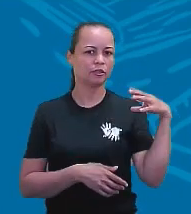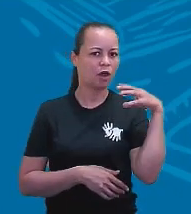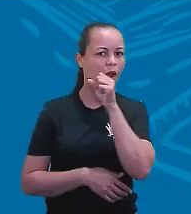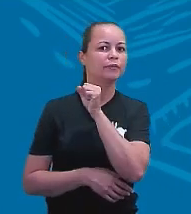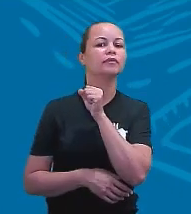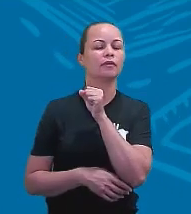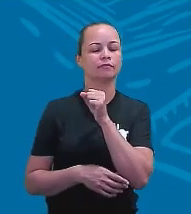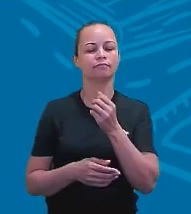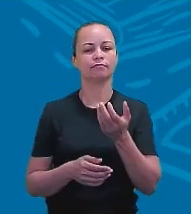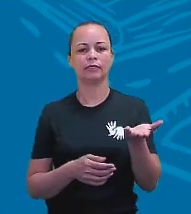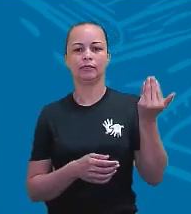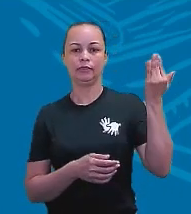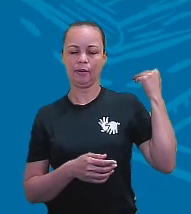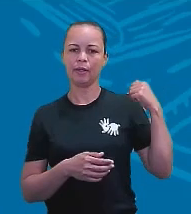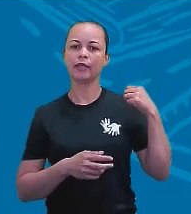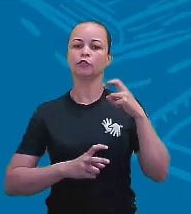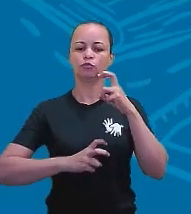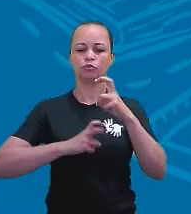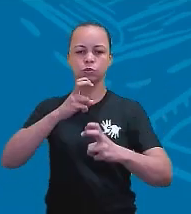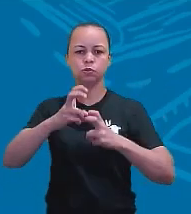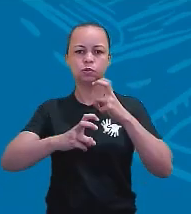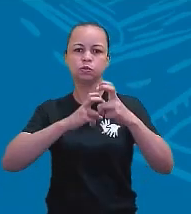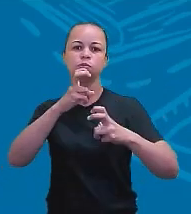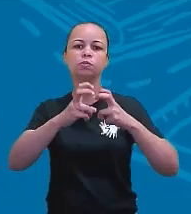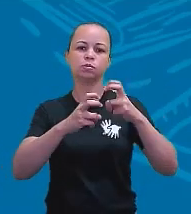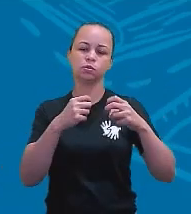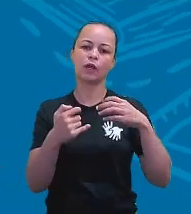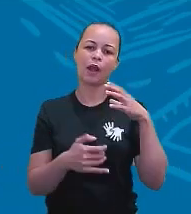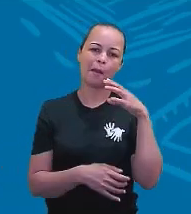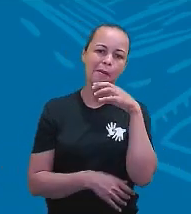rapidez, mas na época foi assim,